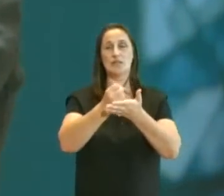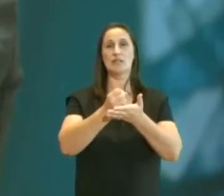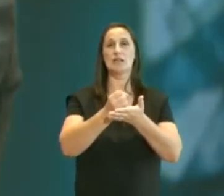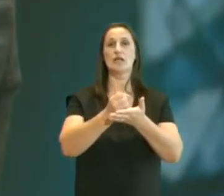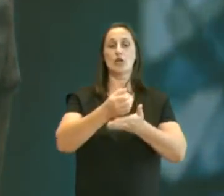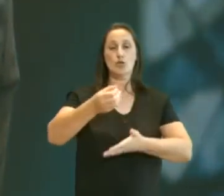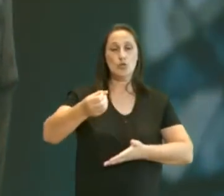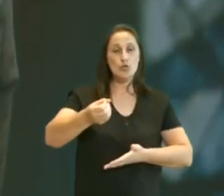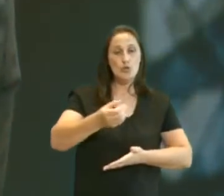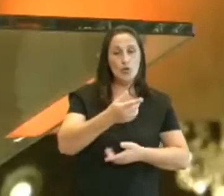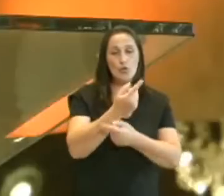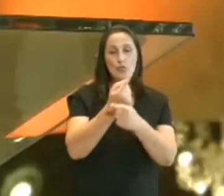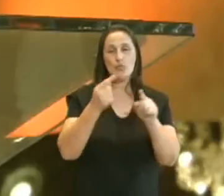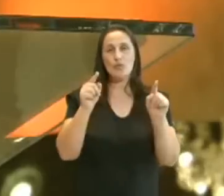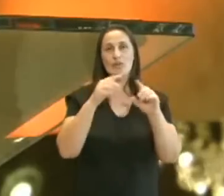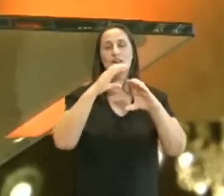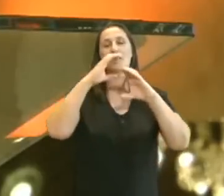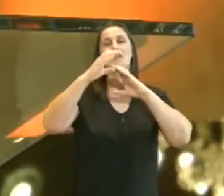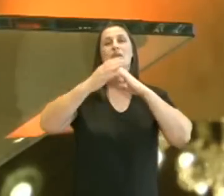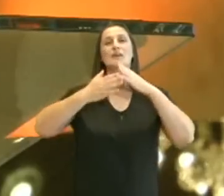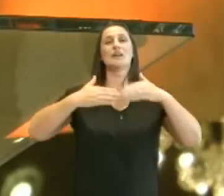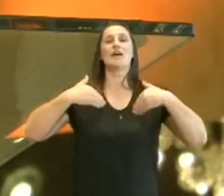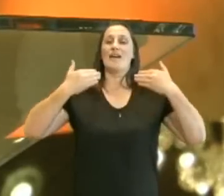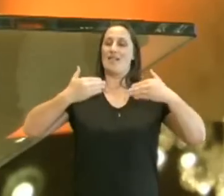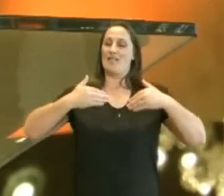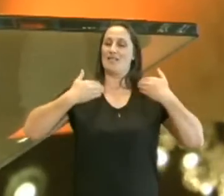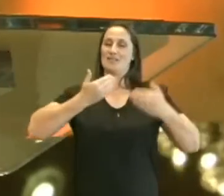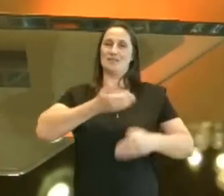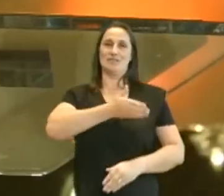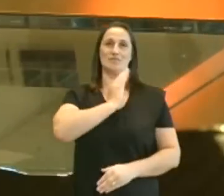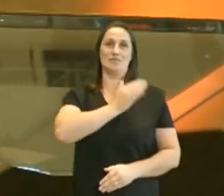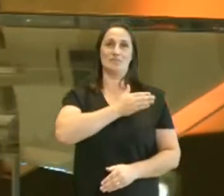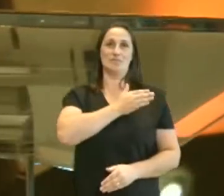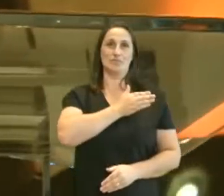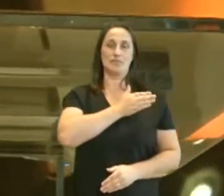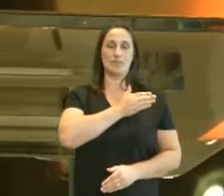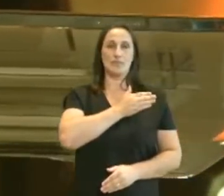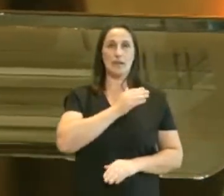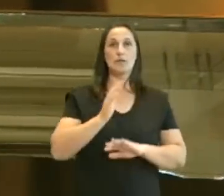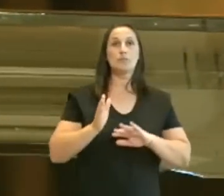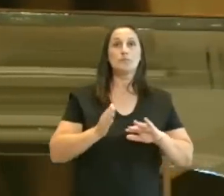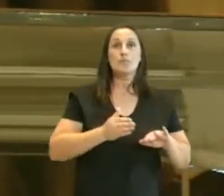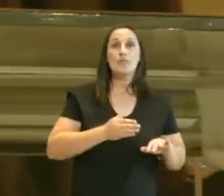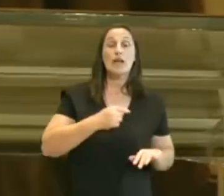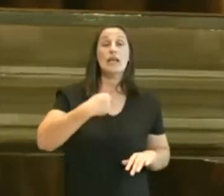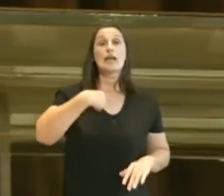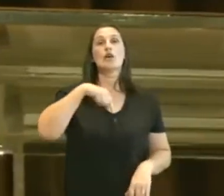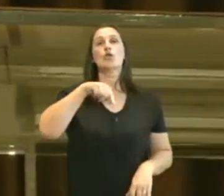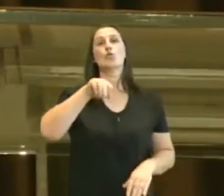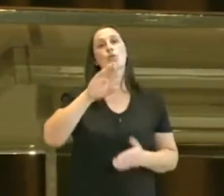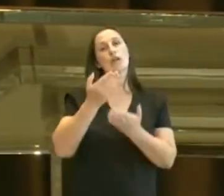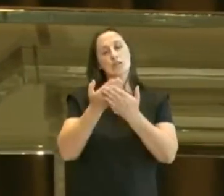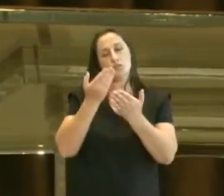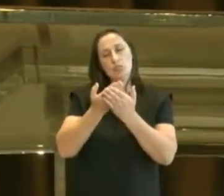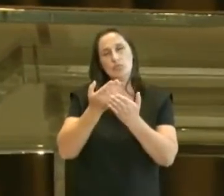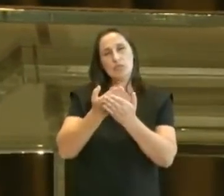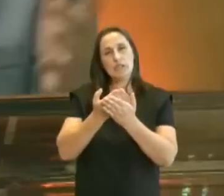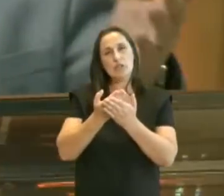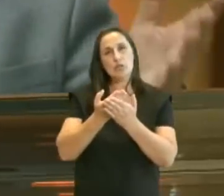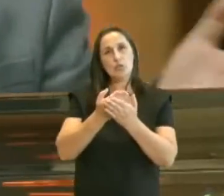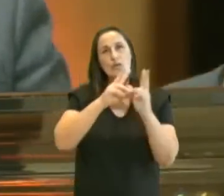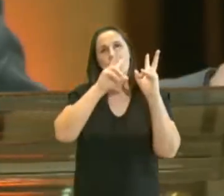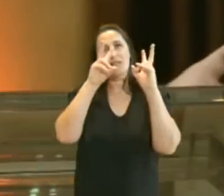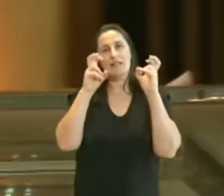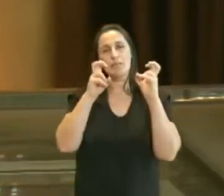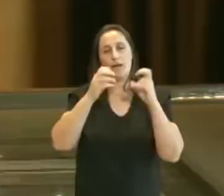cântico nos nossos lábios. É interessante que eu estava estudando um pouquinho sobre esse novo cântico, e eu vi que quem usava